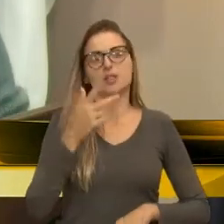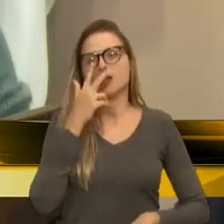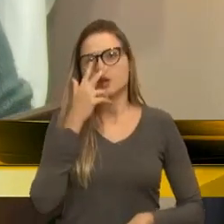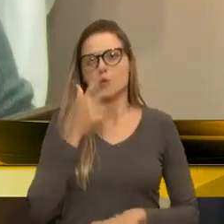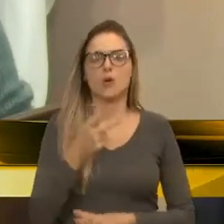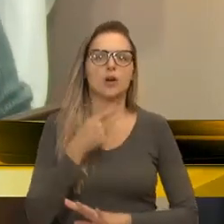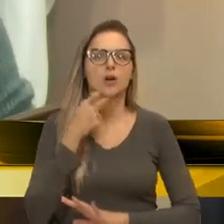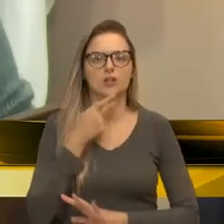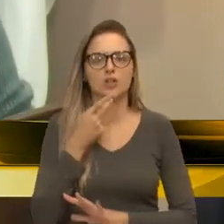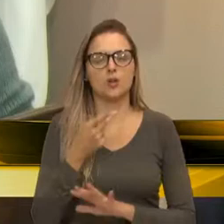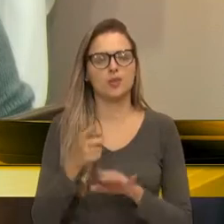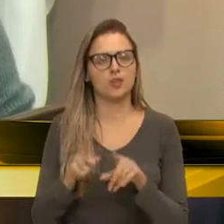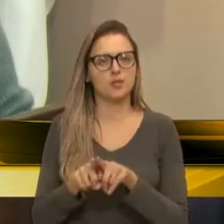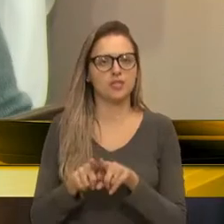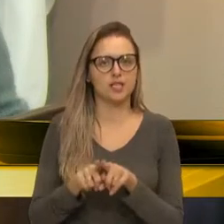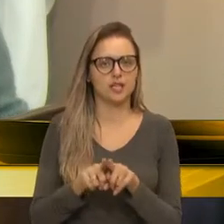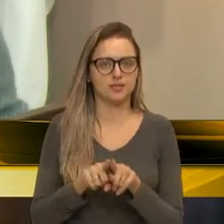né,